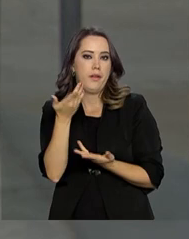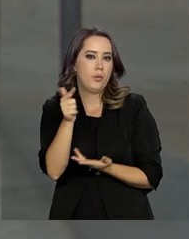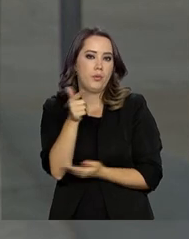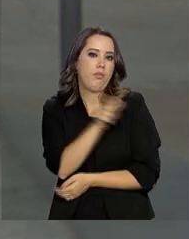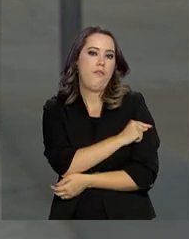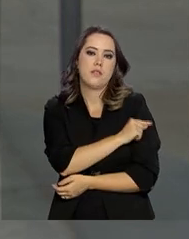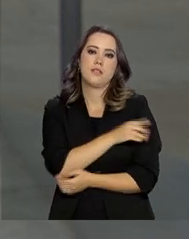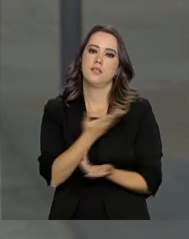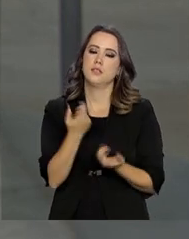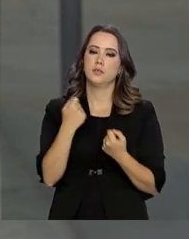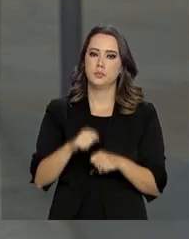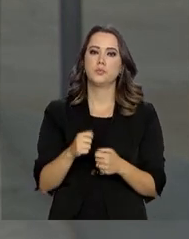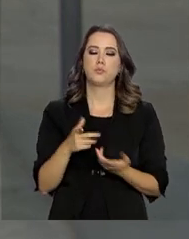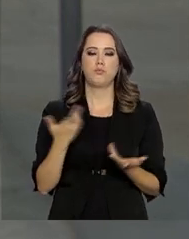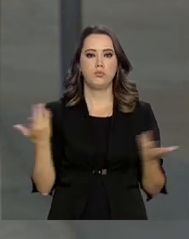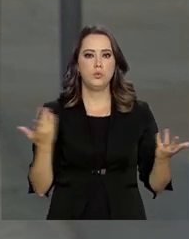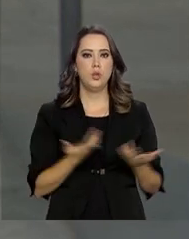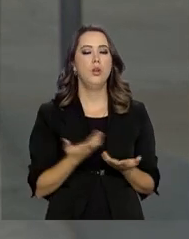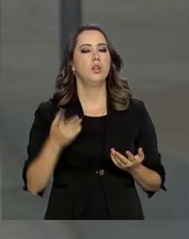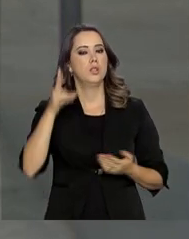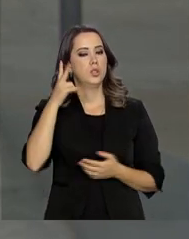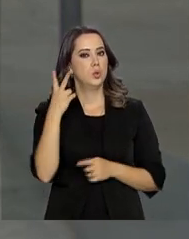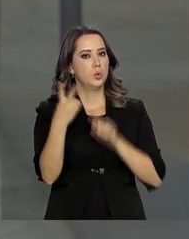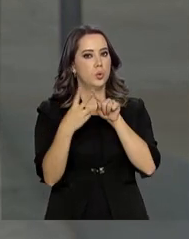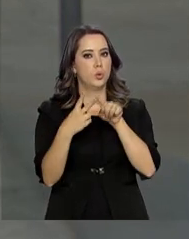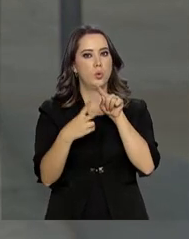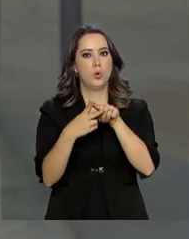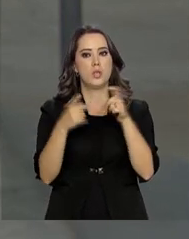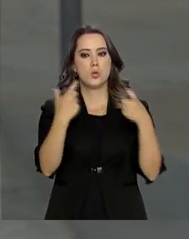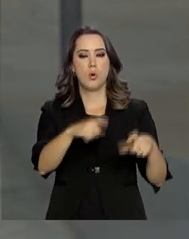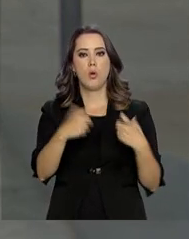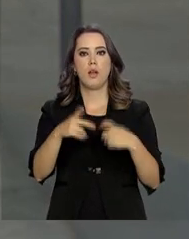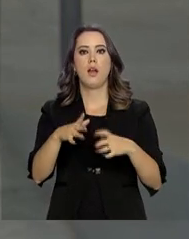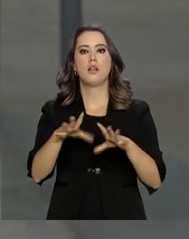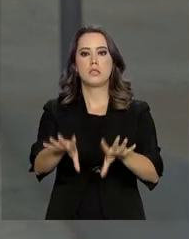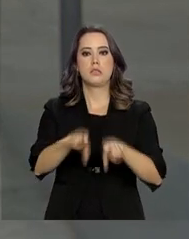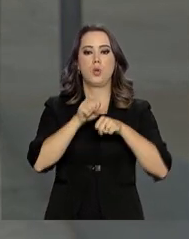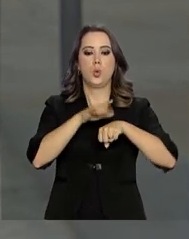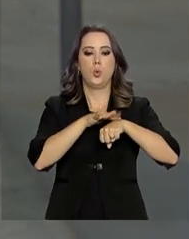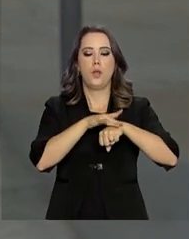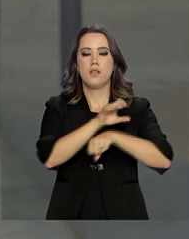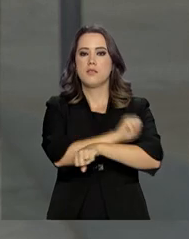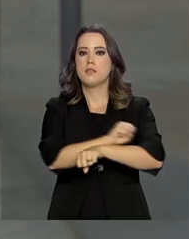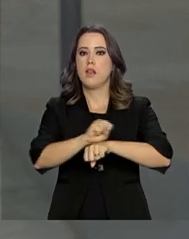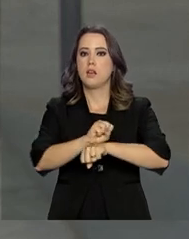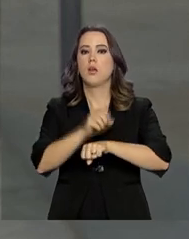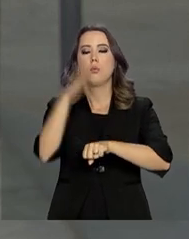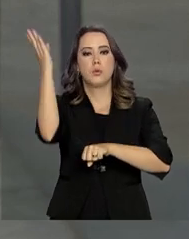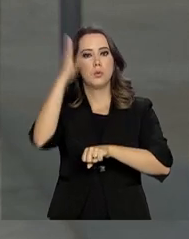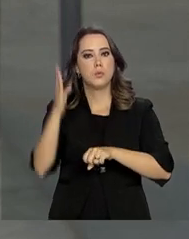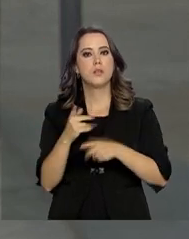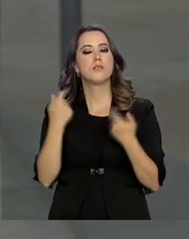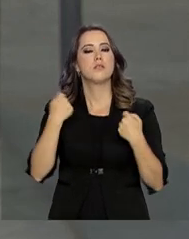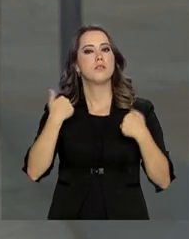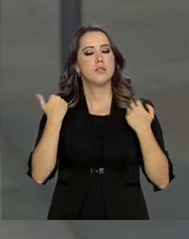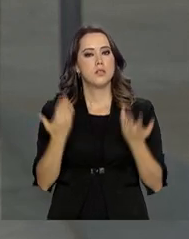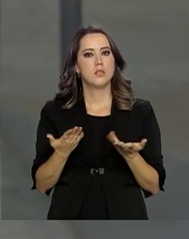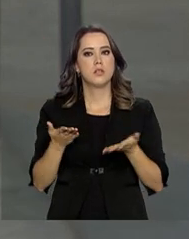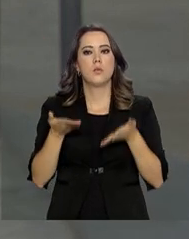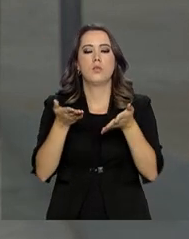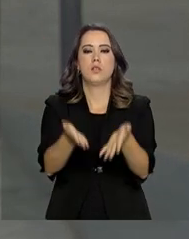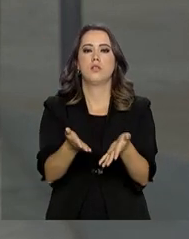atualmente existem dois surtos de sarampo no país um em roraima e outro no amazonas portanto levar as crianças